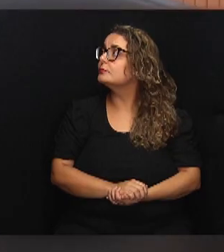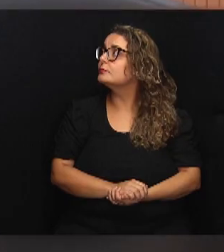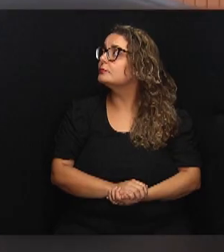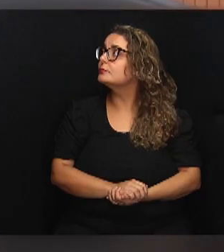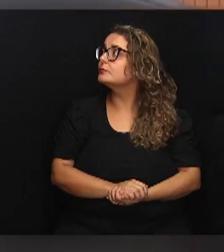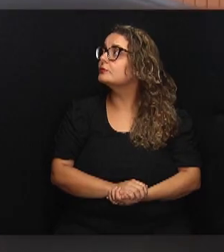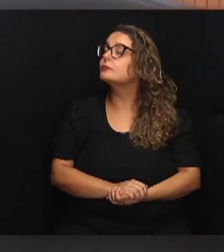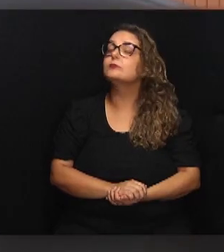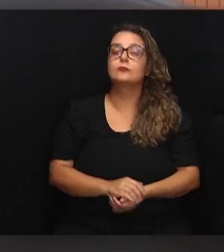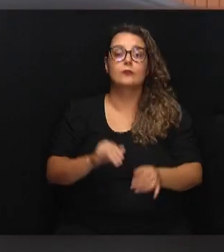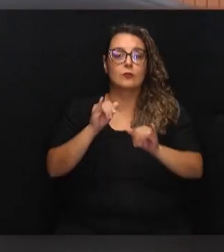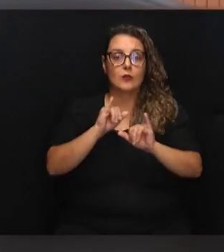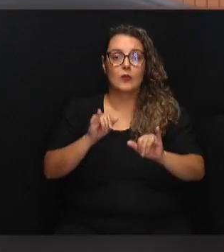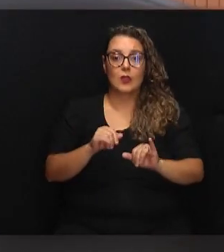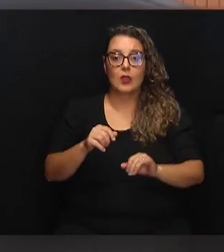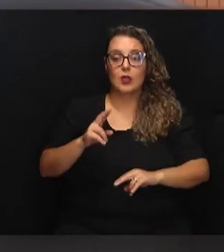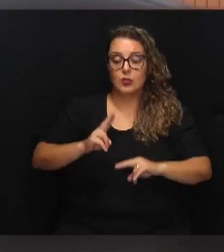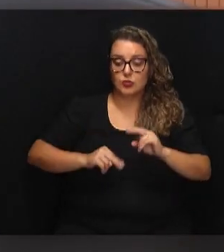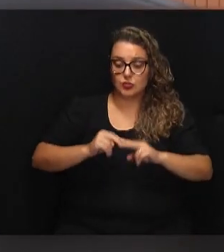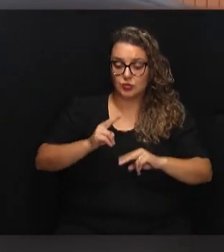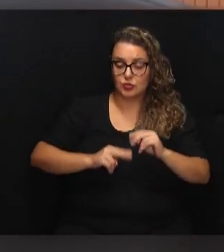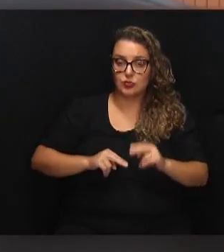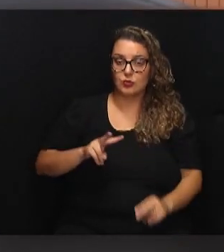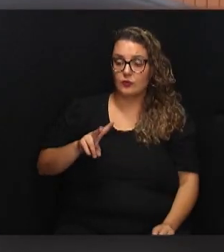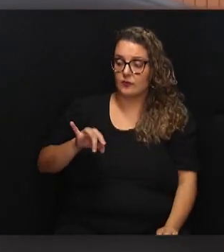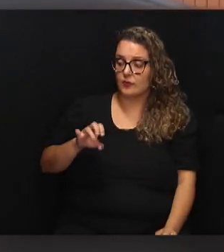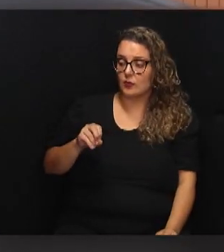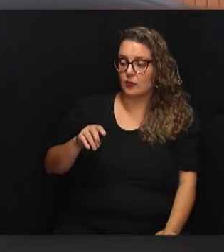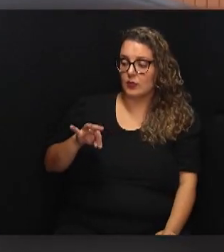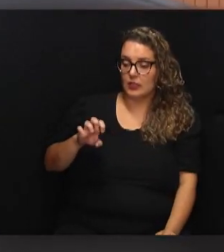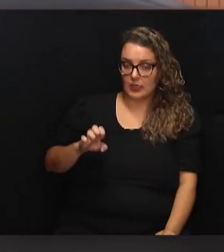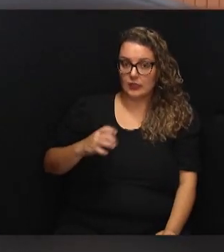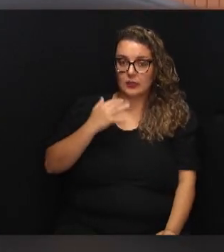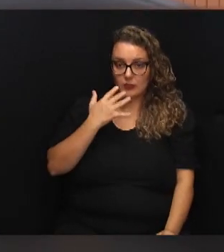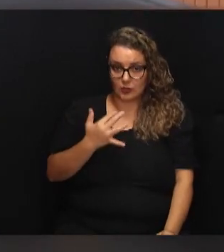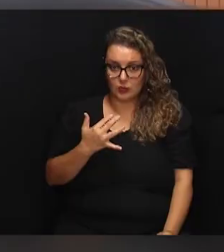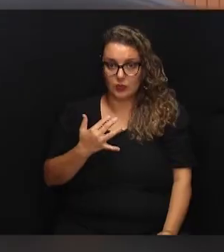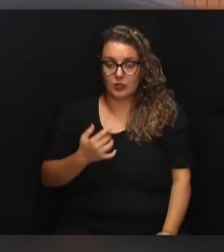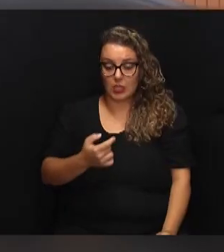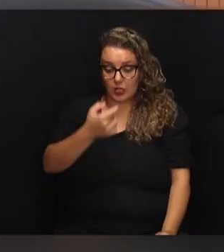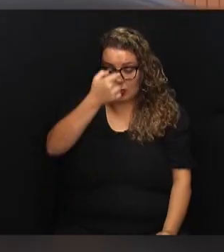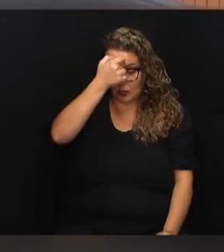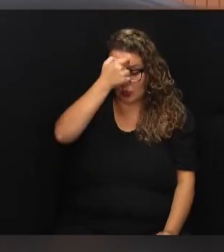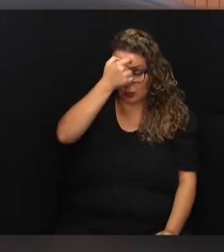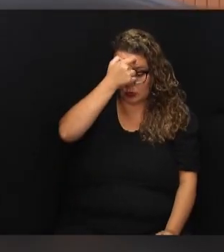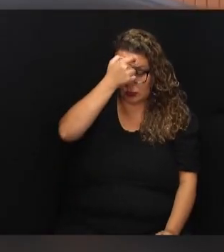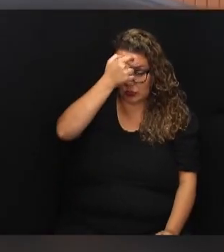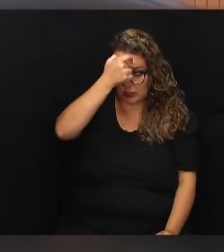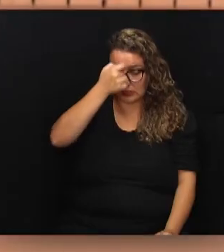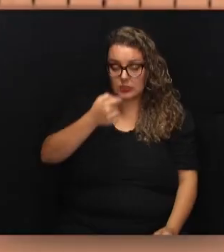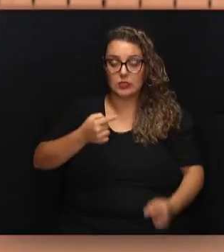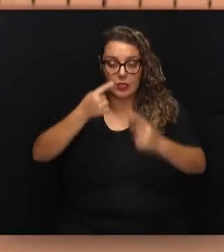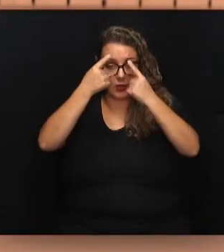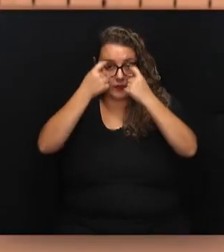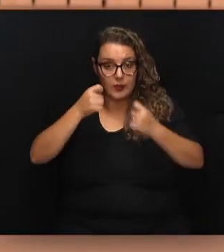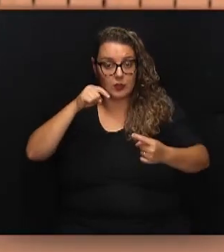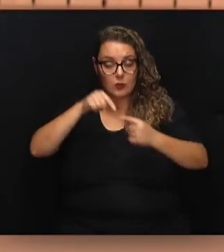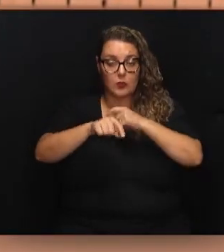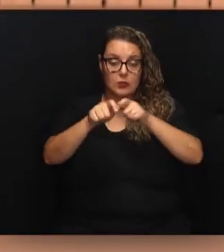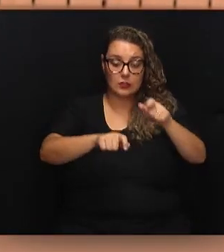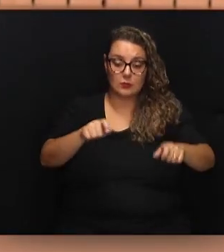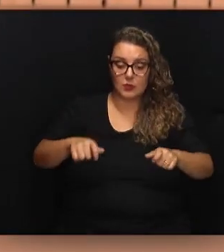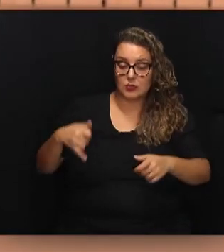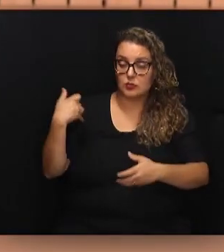A campanha Junho Violeta, que faz referência ao Dia Mundial de Conscientização da Violência contra a Pessoa